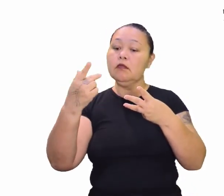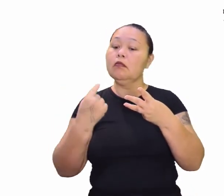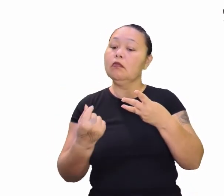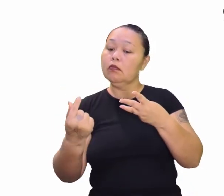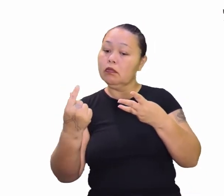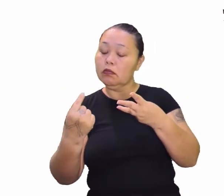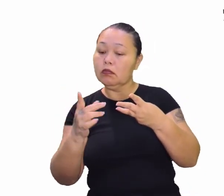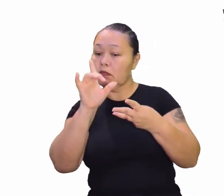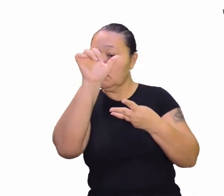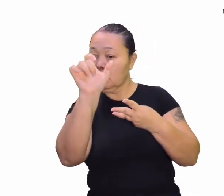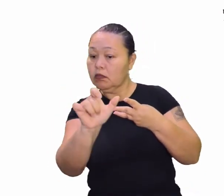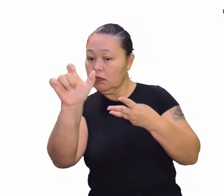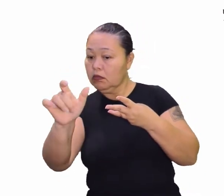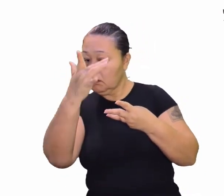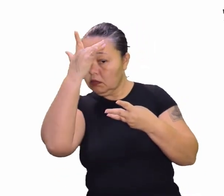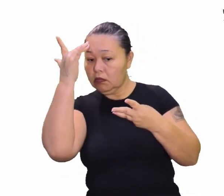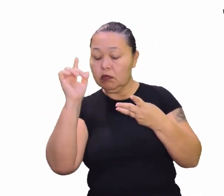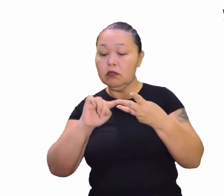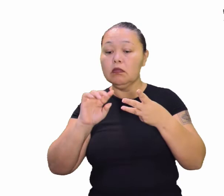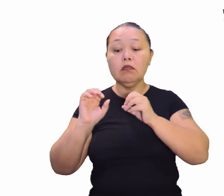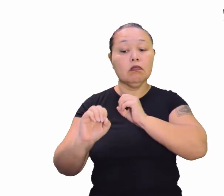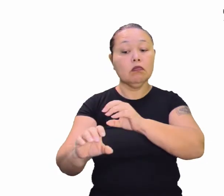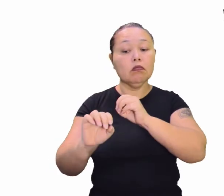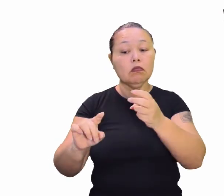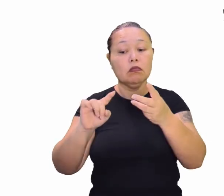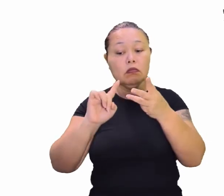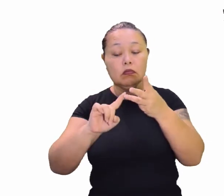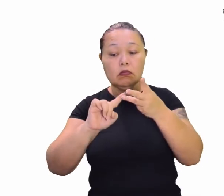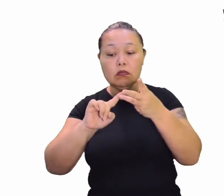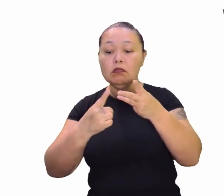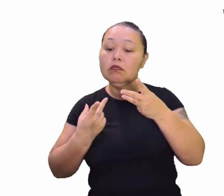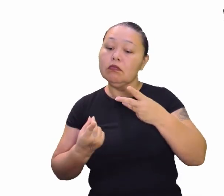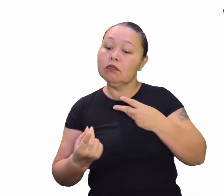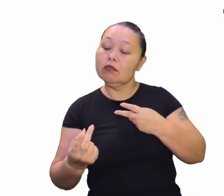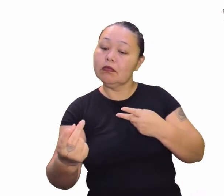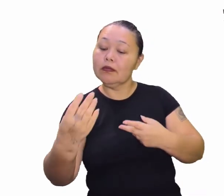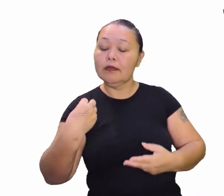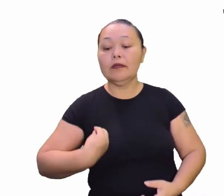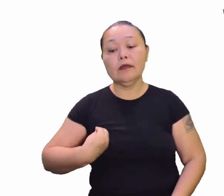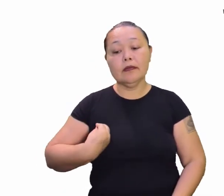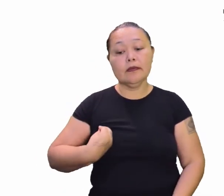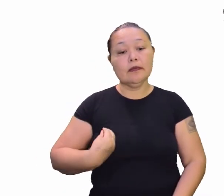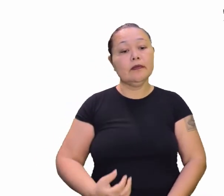capita, educação e a expectativa de vida, que reflete na qualidade de vida.